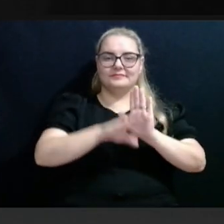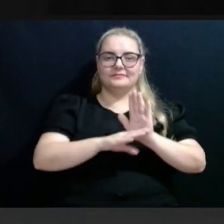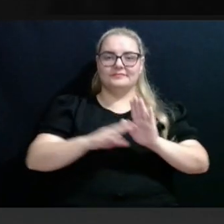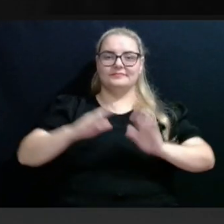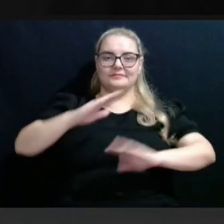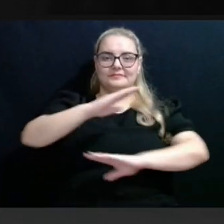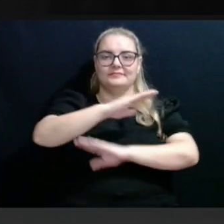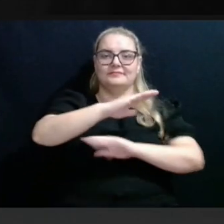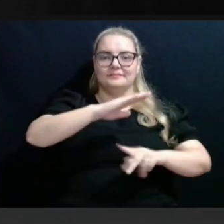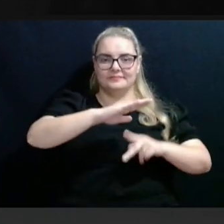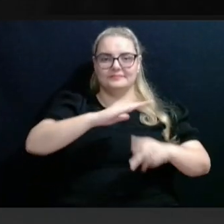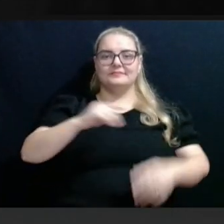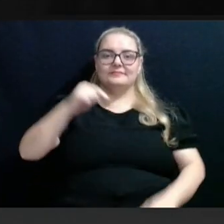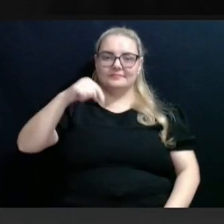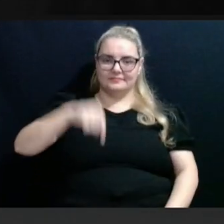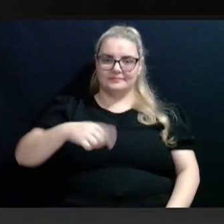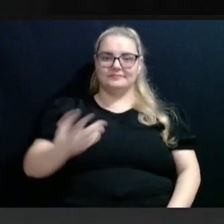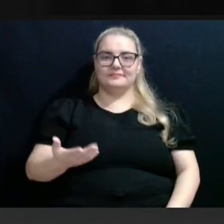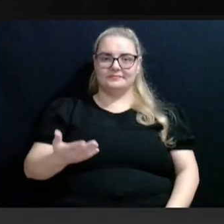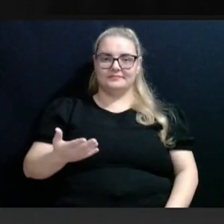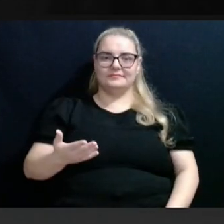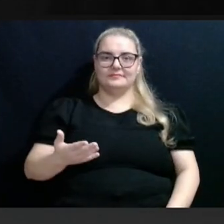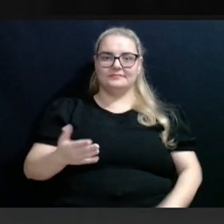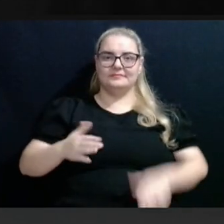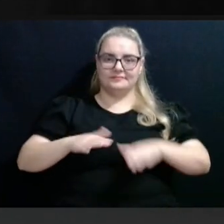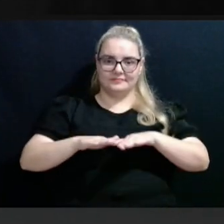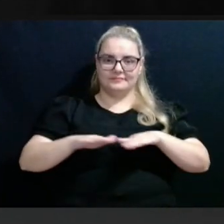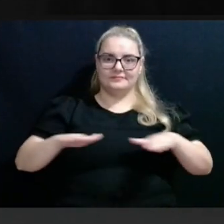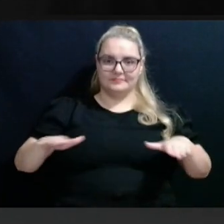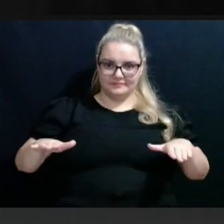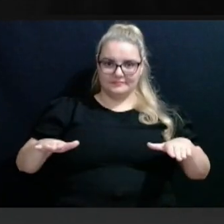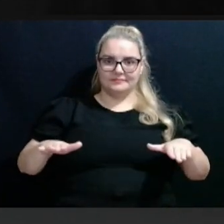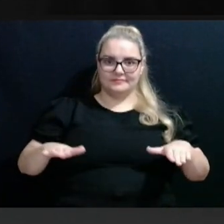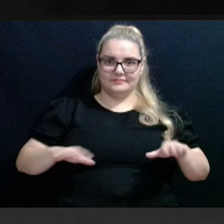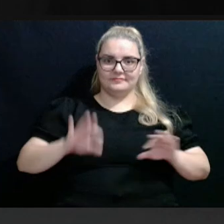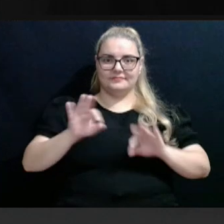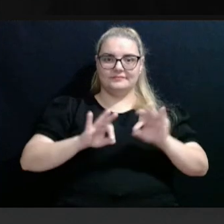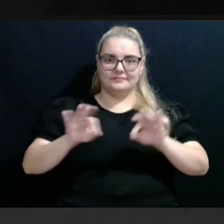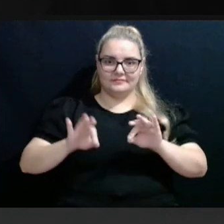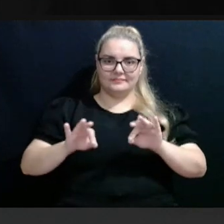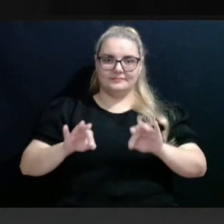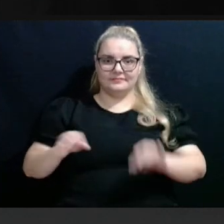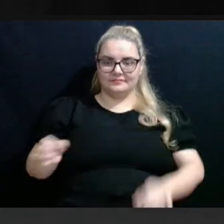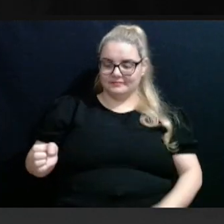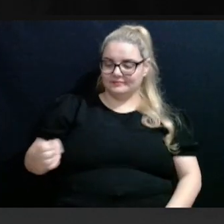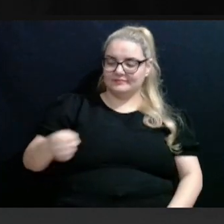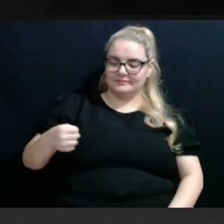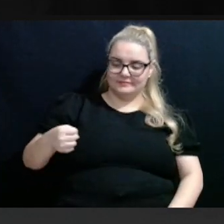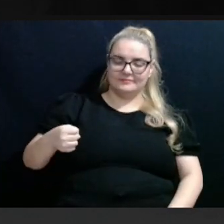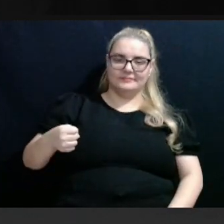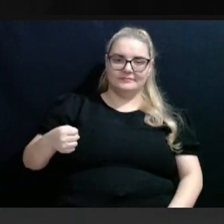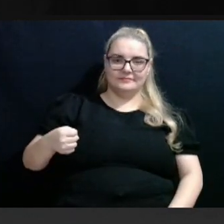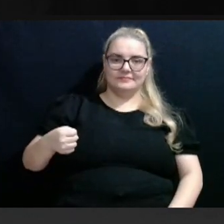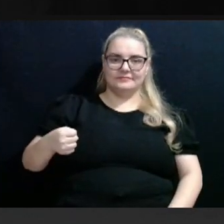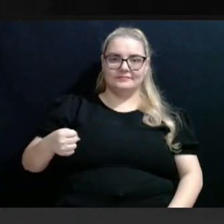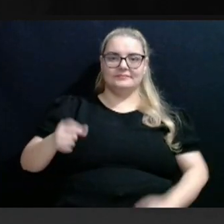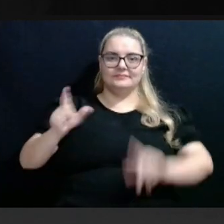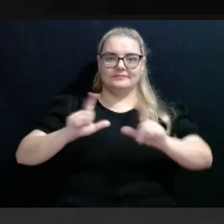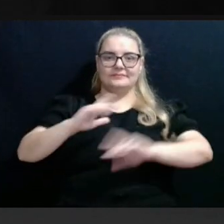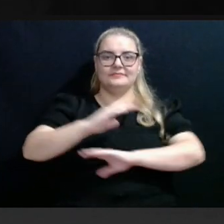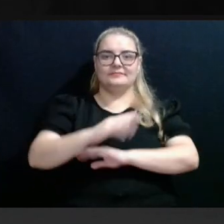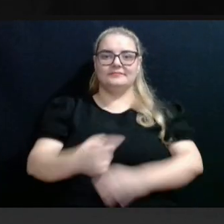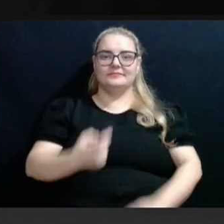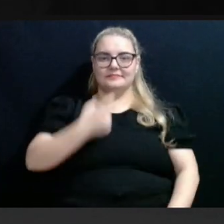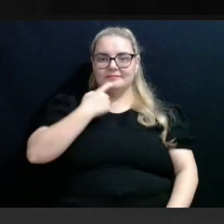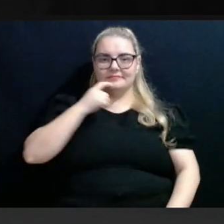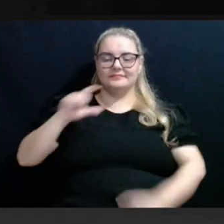Gente, e aqui, bem em cima da mesa onde está montado o nosso podcast, eu tenho uma caneca escrito TV Câmara Campinas e do